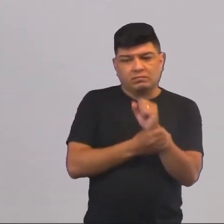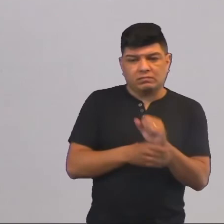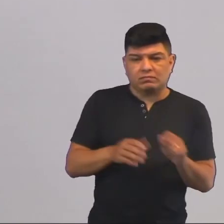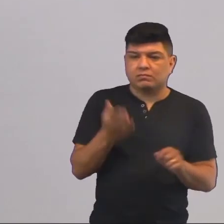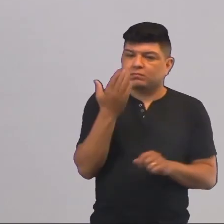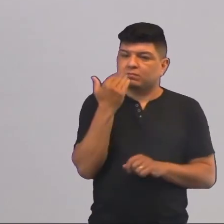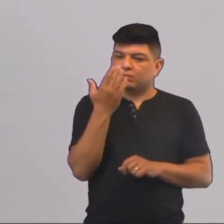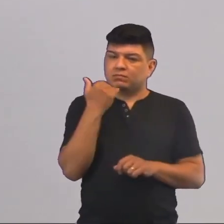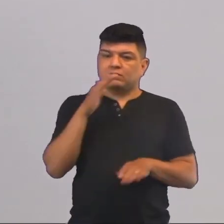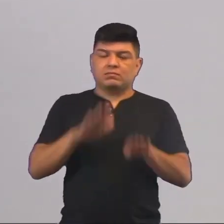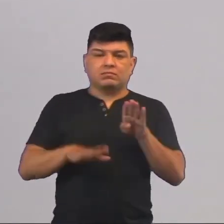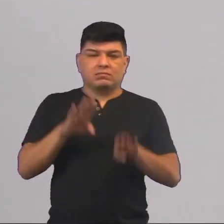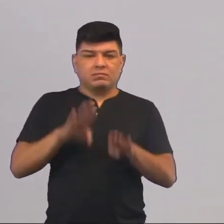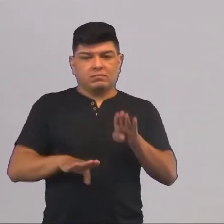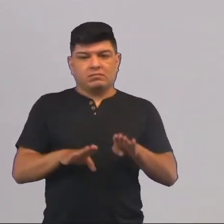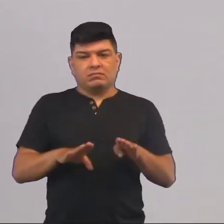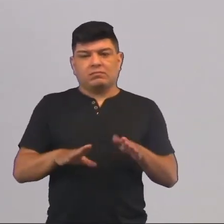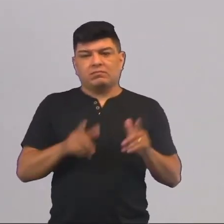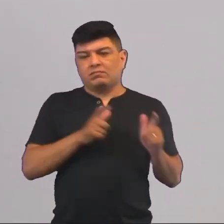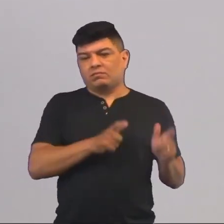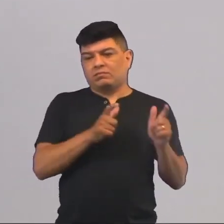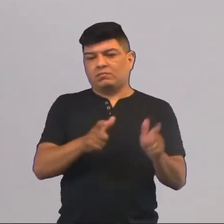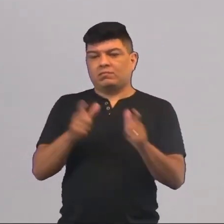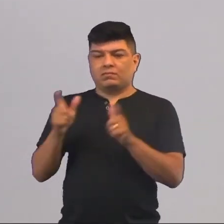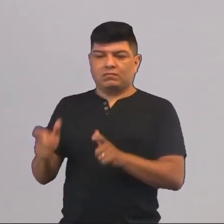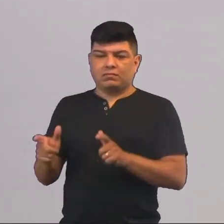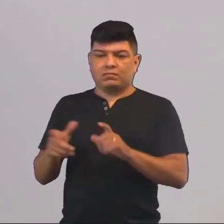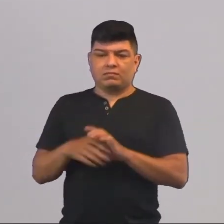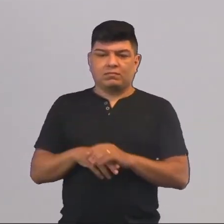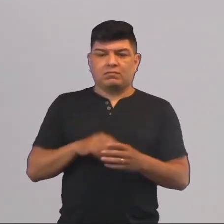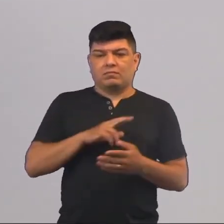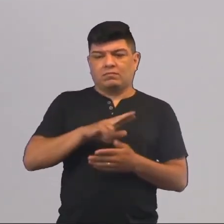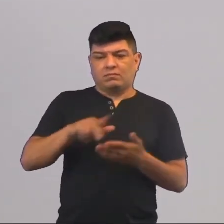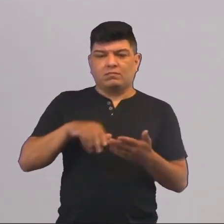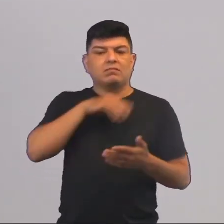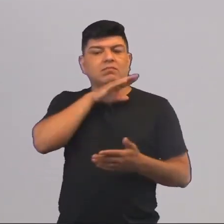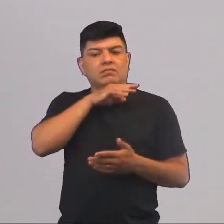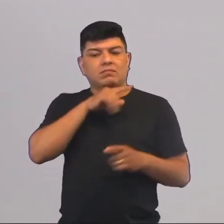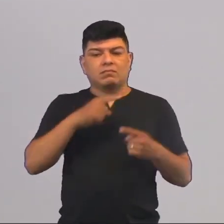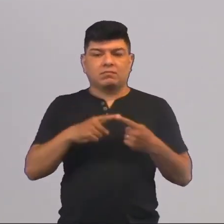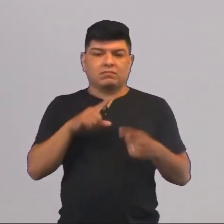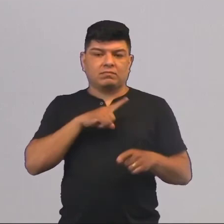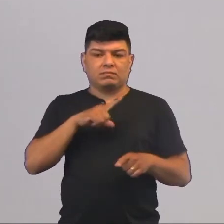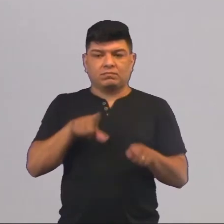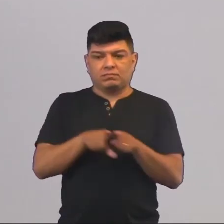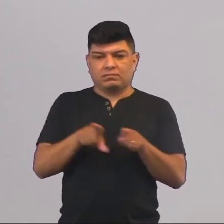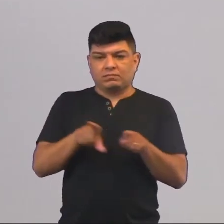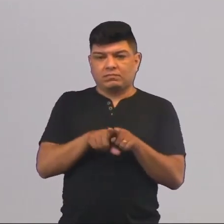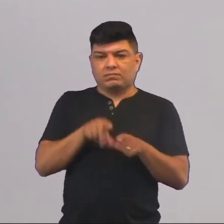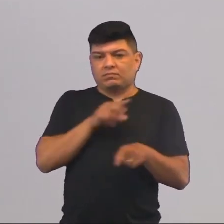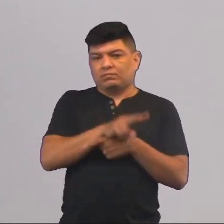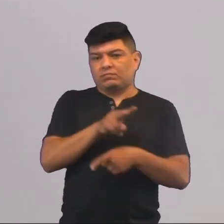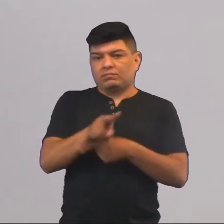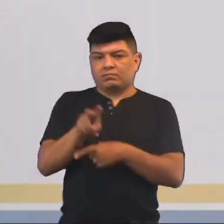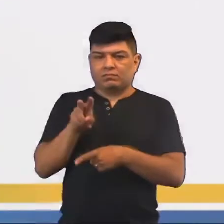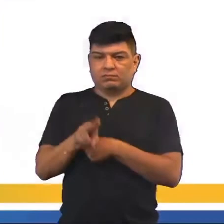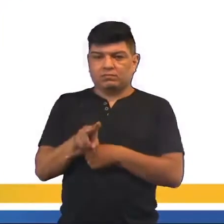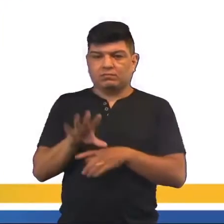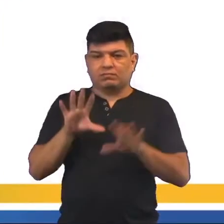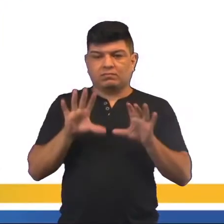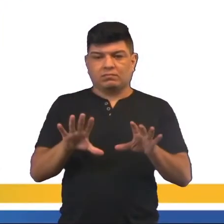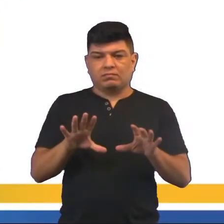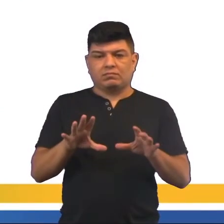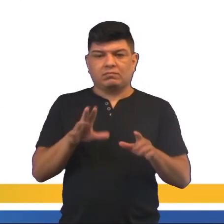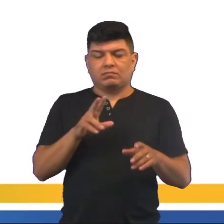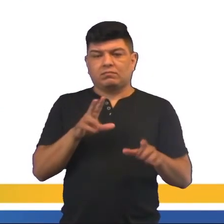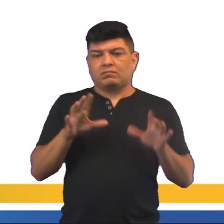a alimentação, às vezes em determinadas épocas, para muitas espécies. Nós temos também áreas de preservação, no caso das